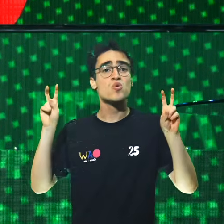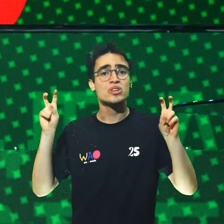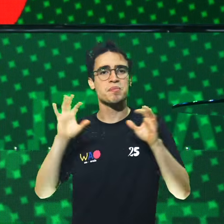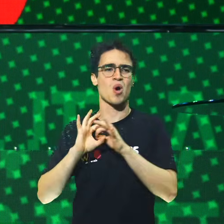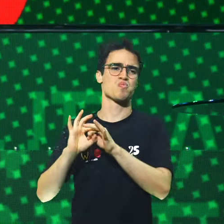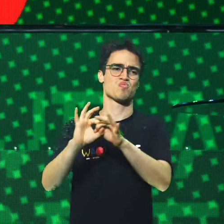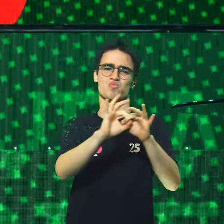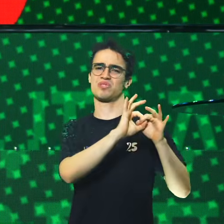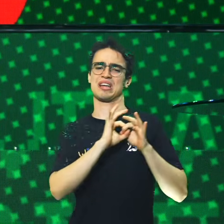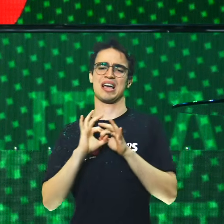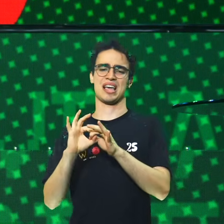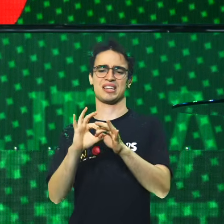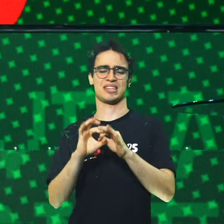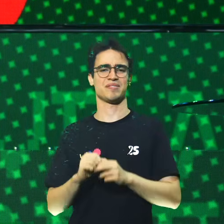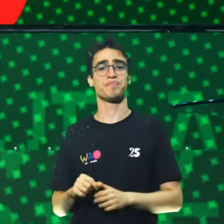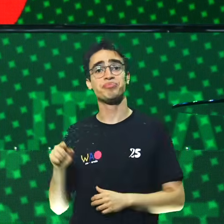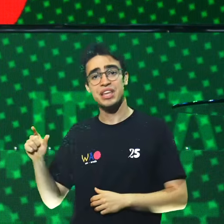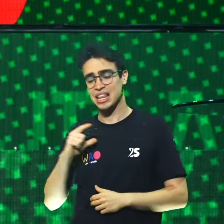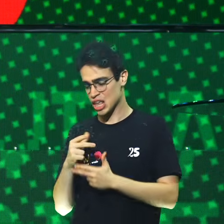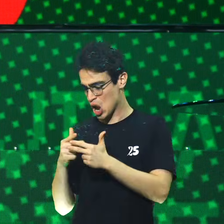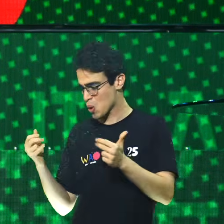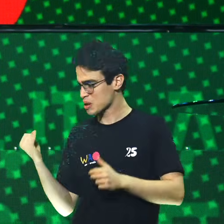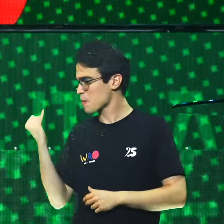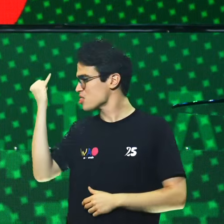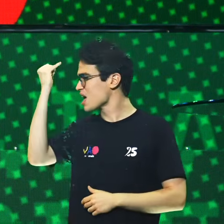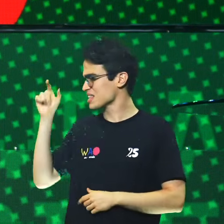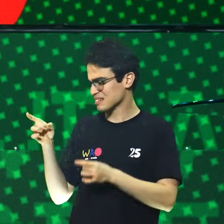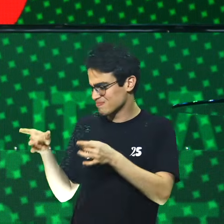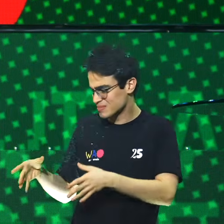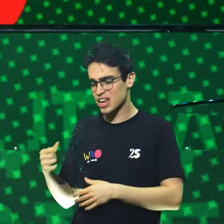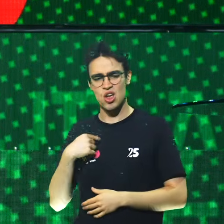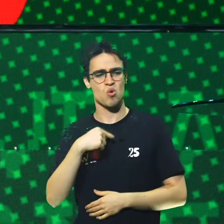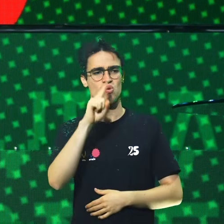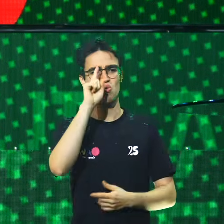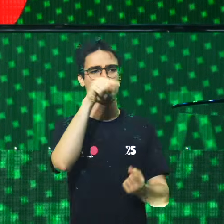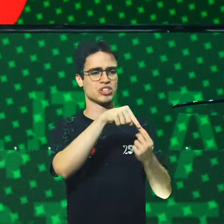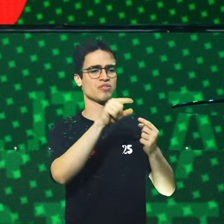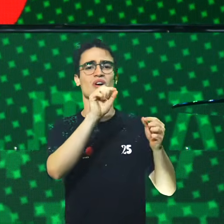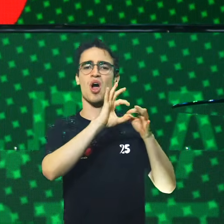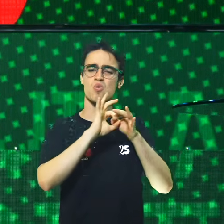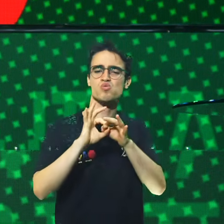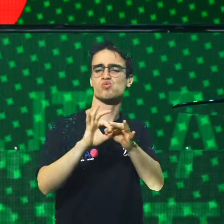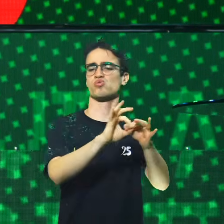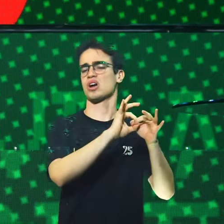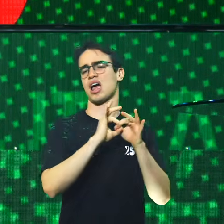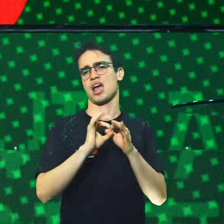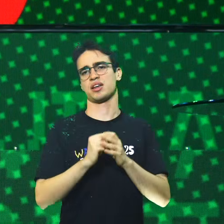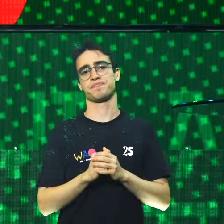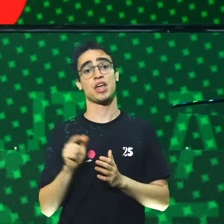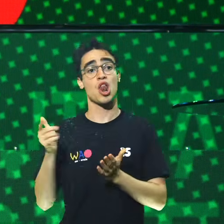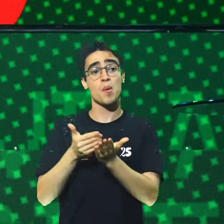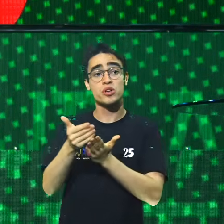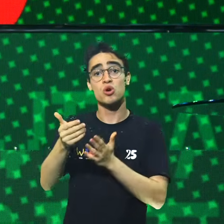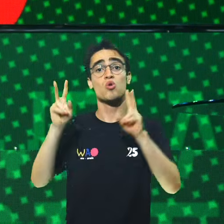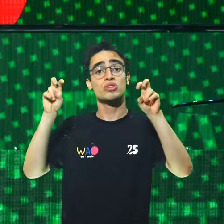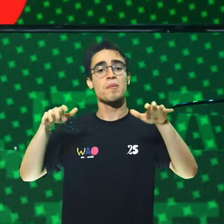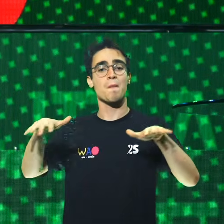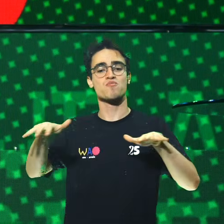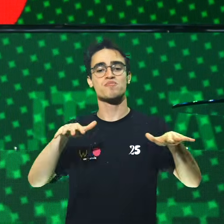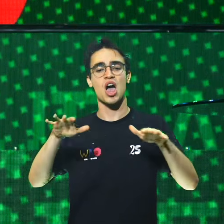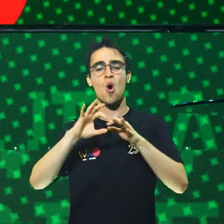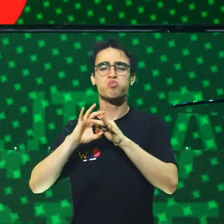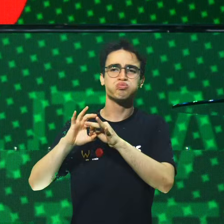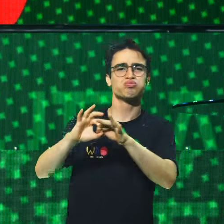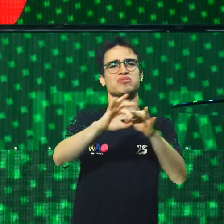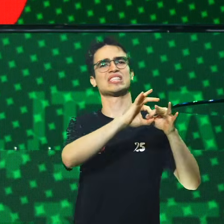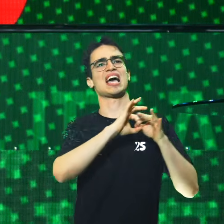abre mão de coisas importantes para que a unidade seja feita. E ele começou esse movimento de unidade que não